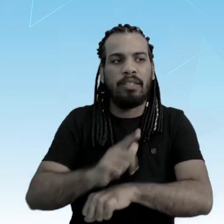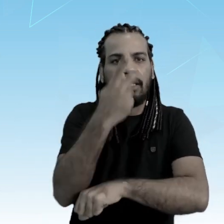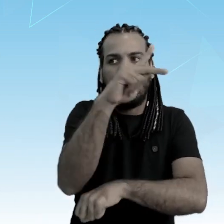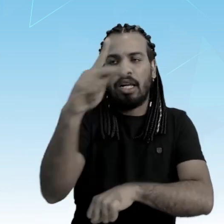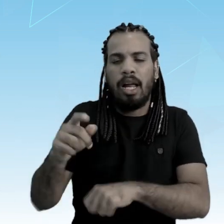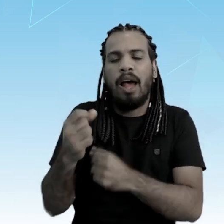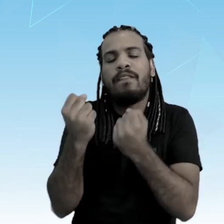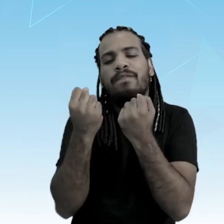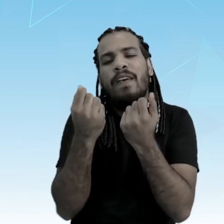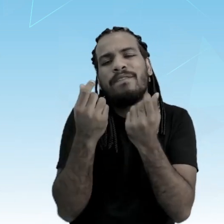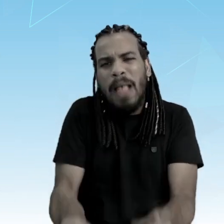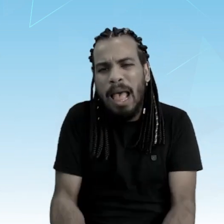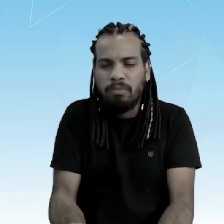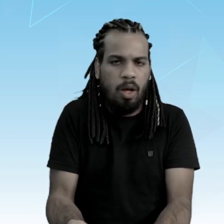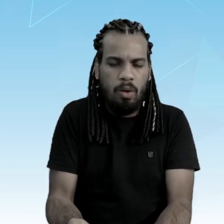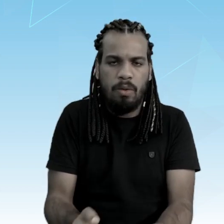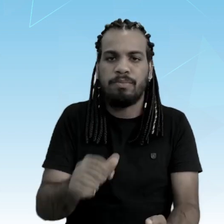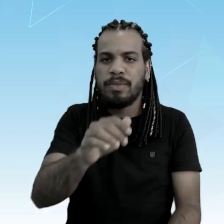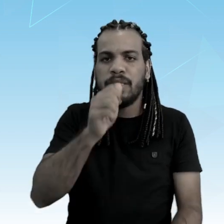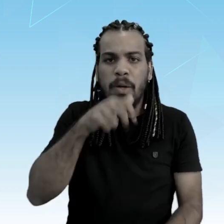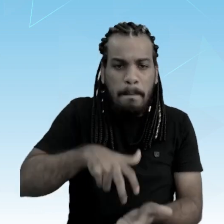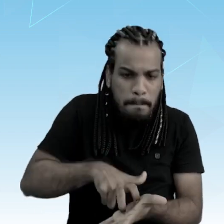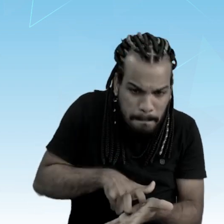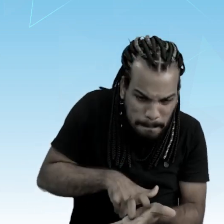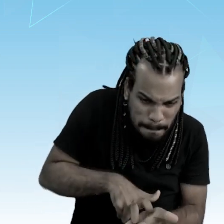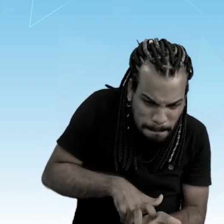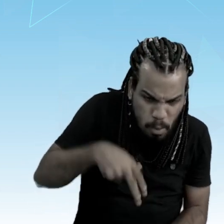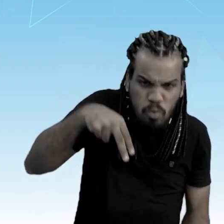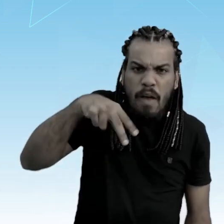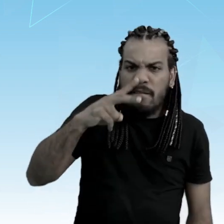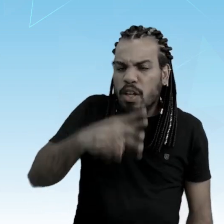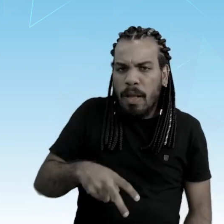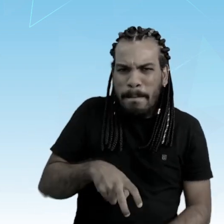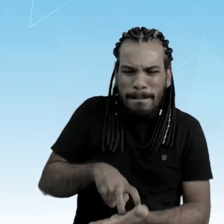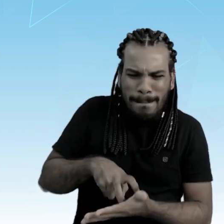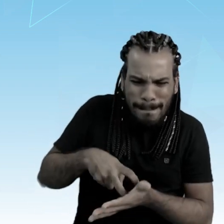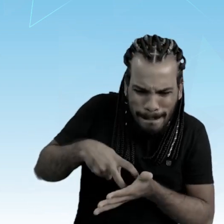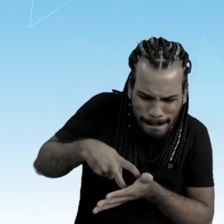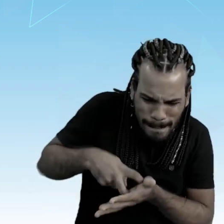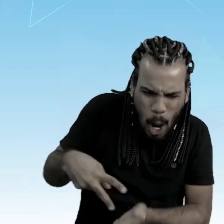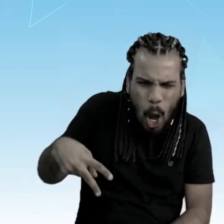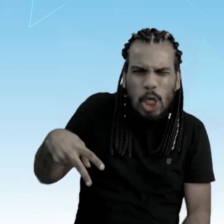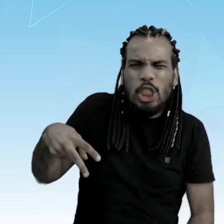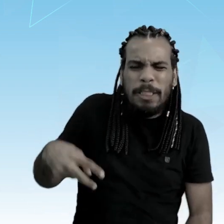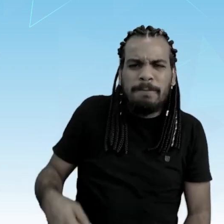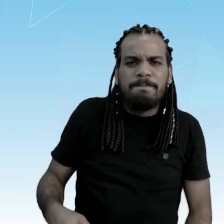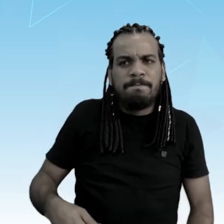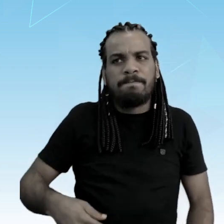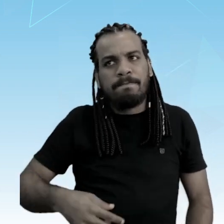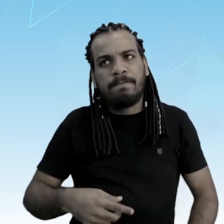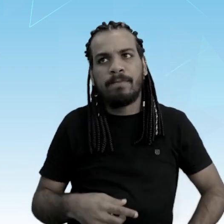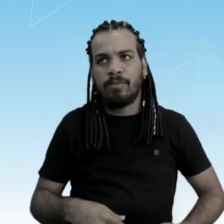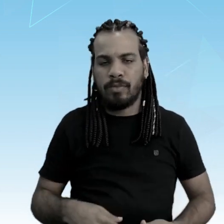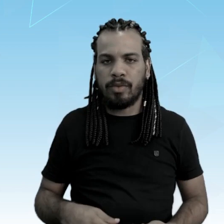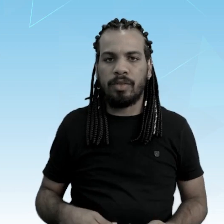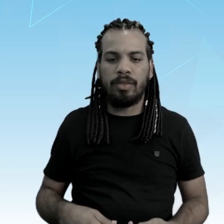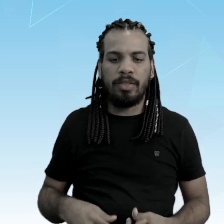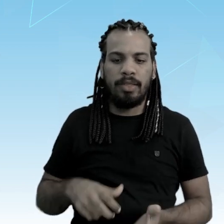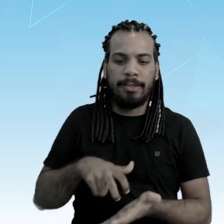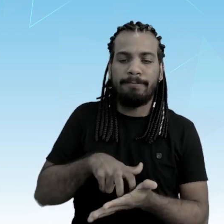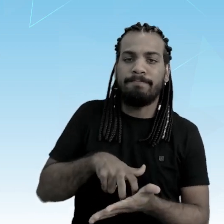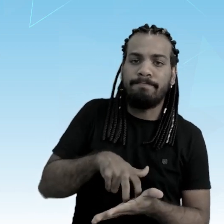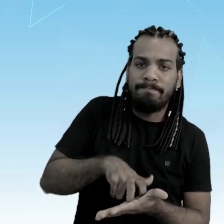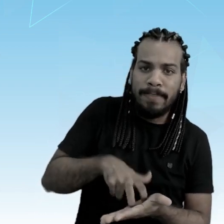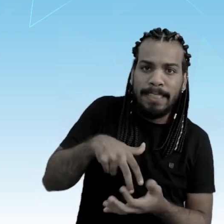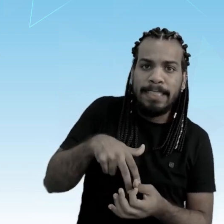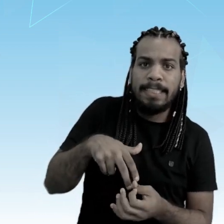Se você tentar pular o mais alto que conseguir, mesmo que se esforce muito, não conseguirá passar de